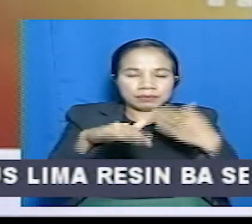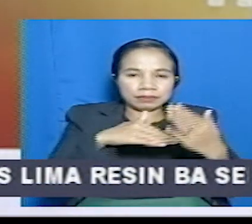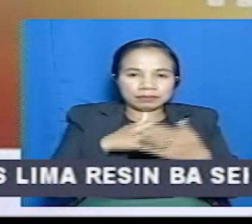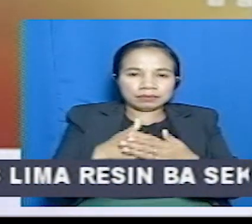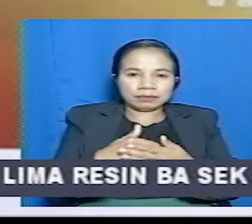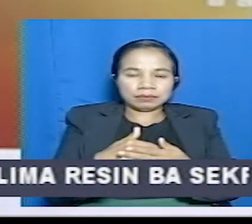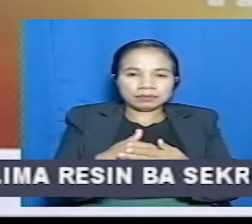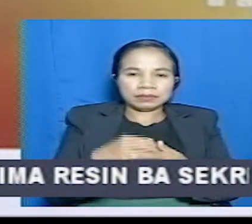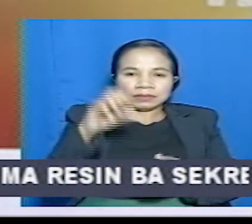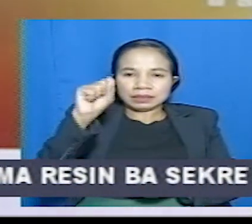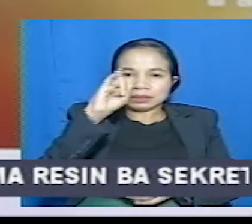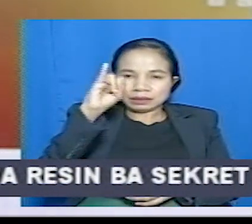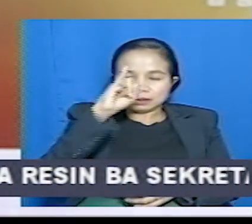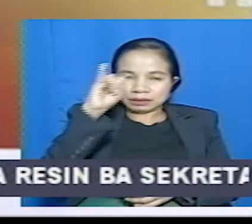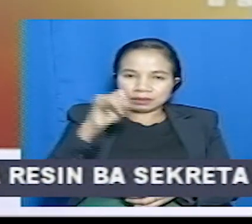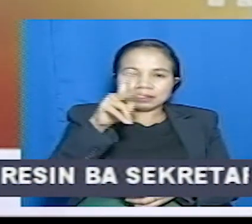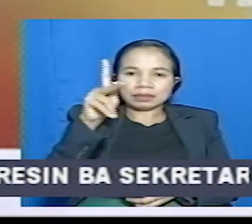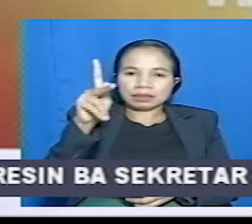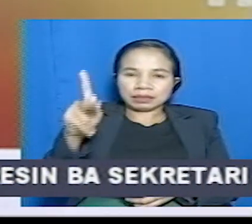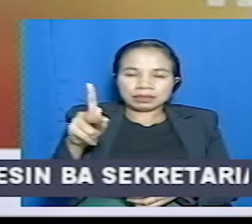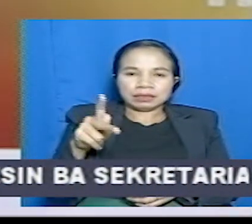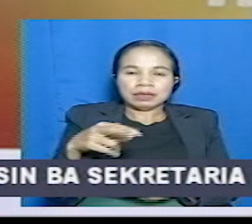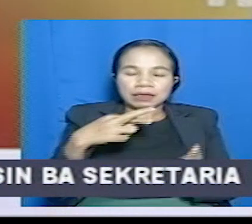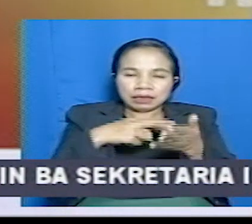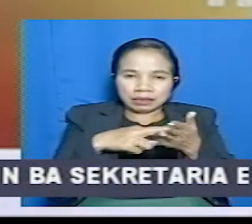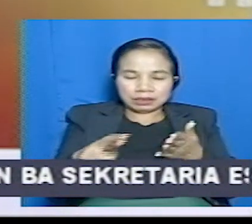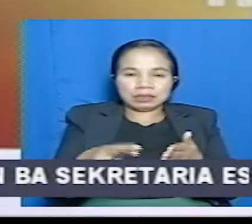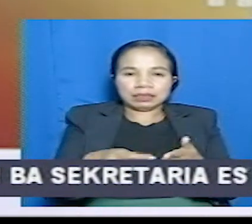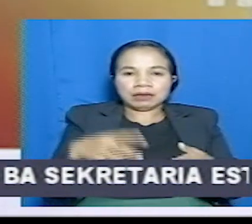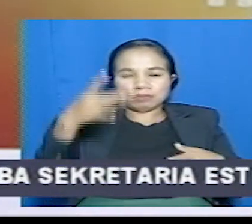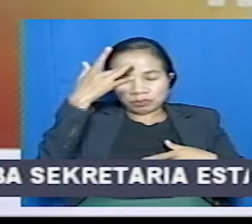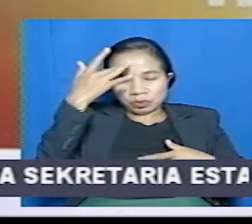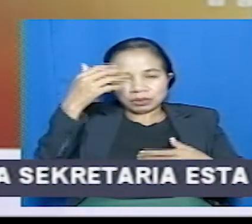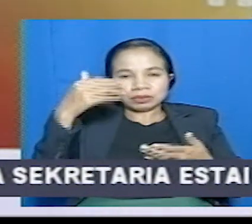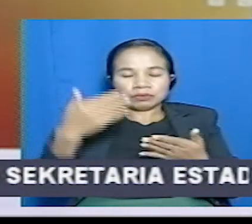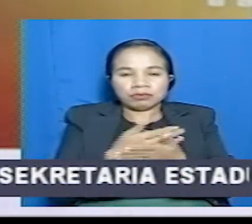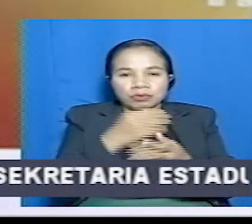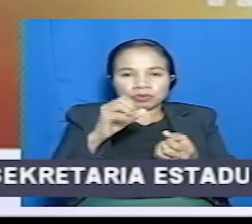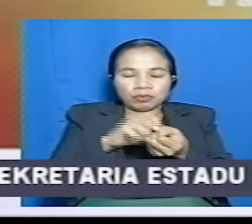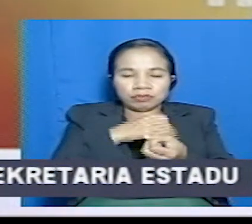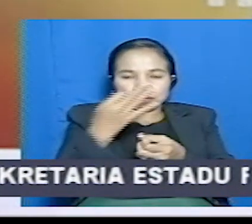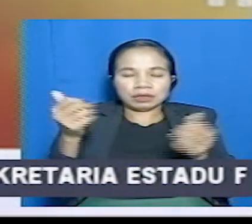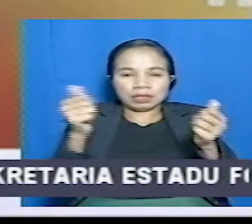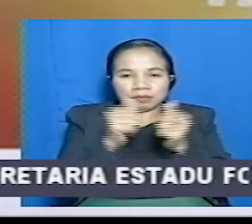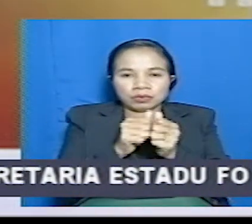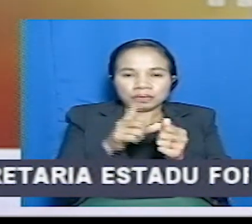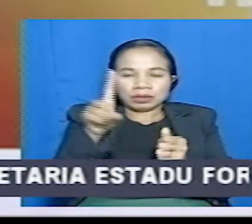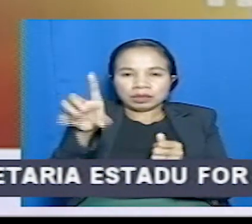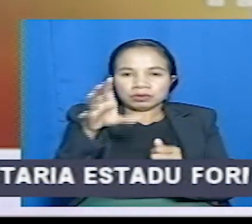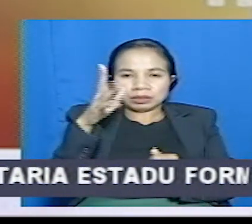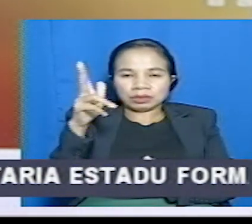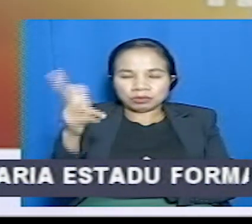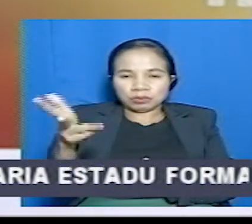Telespectadores, Centro Integrado de Gestão de Crise, resiste a um caso com Covid-19 Hamutu, a torcida